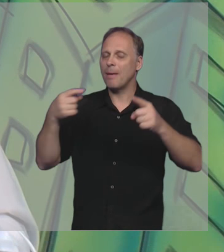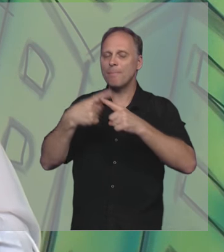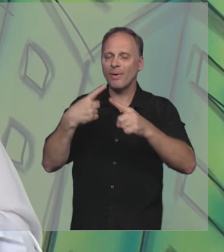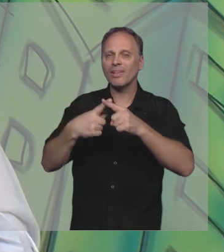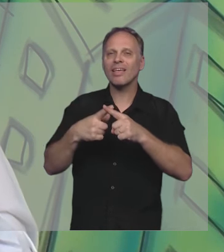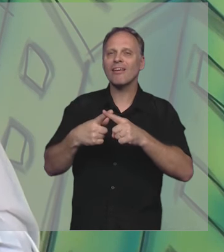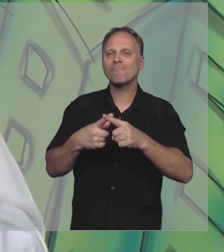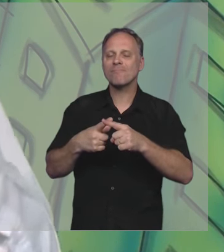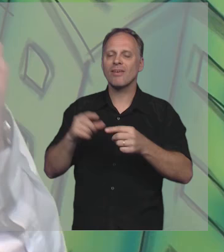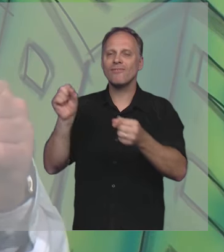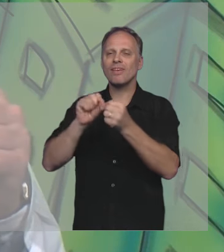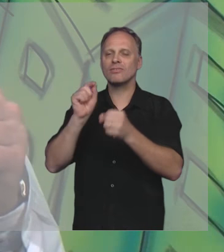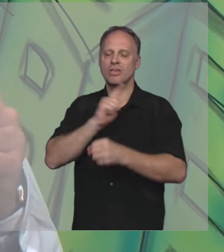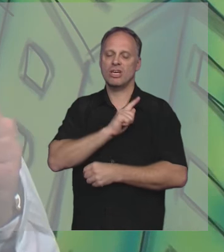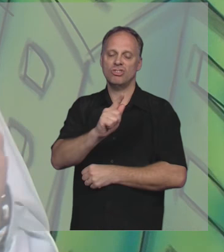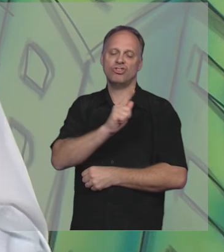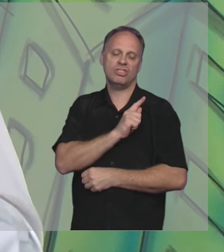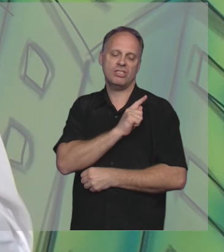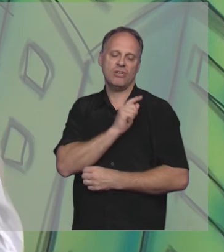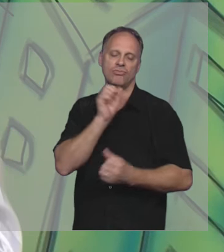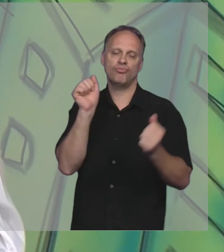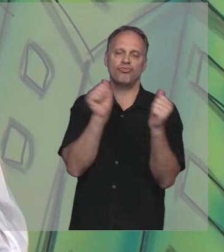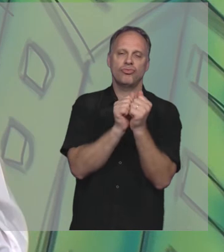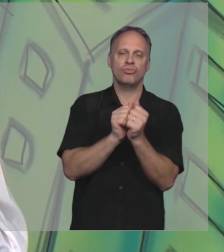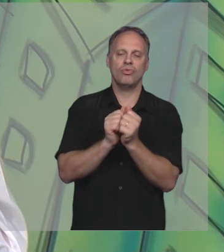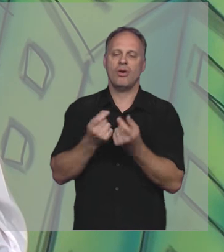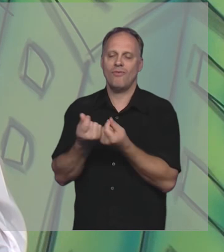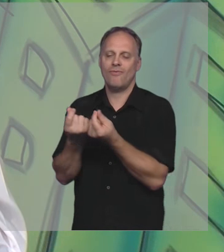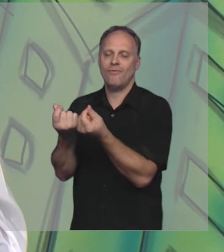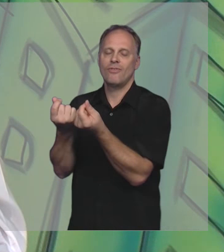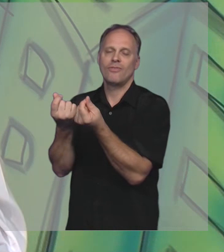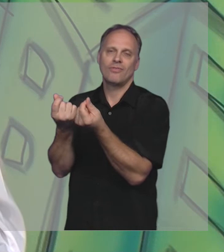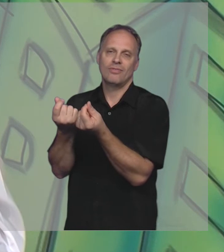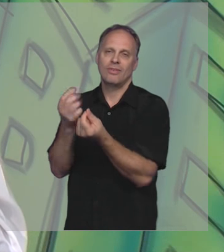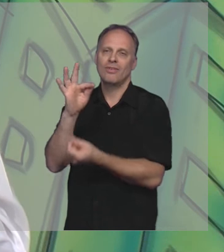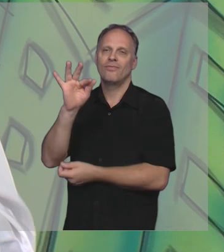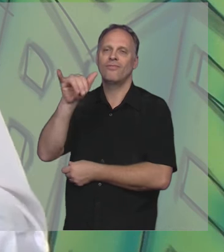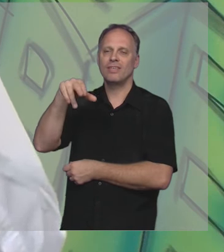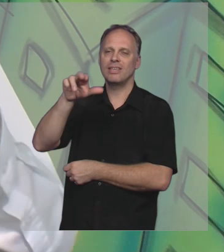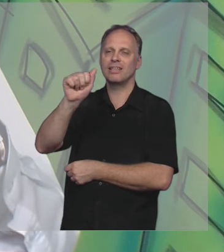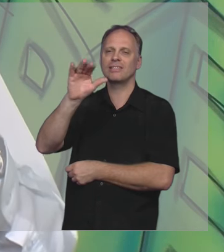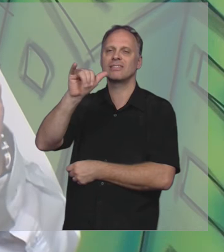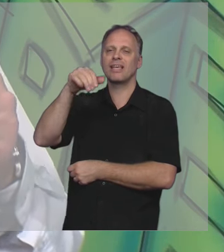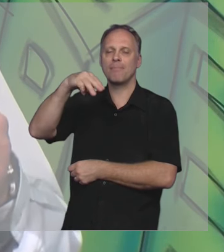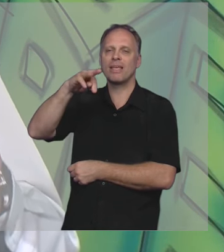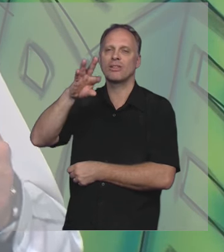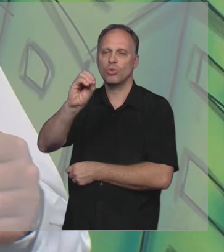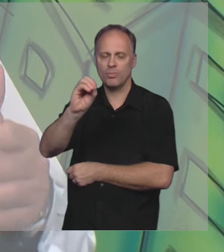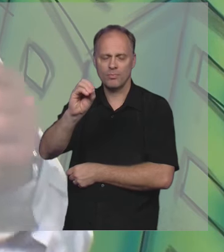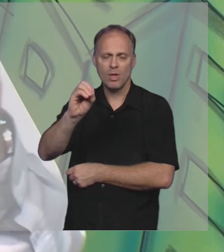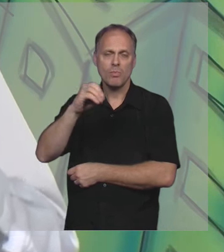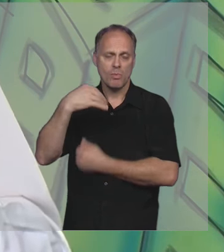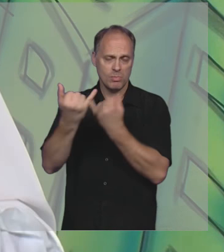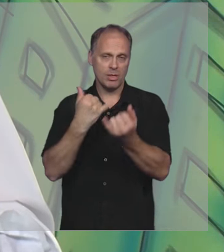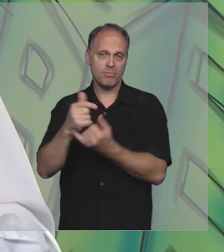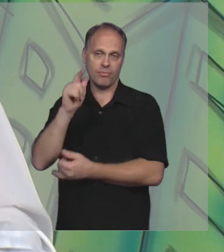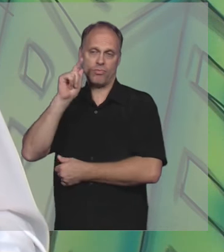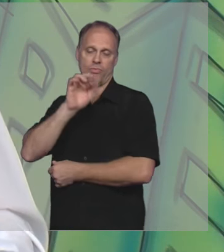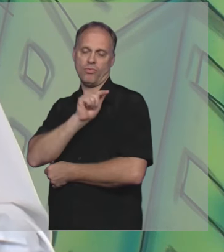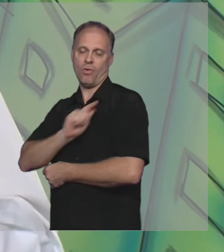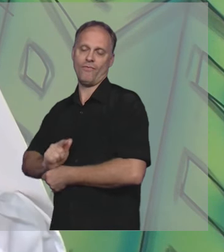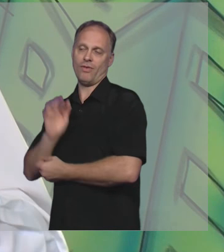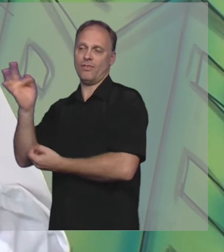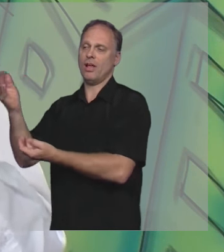colocação porque ele jogou a gestão junto ao financiamento. Então, por exemplo, quando tu recebe um valor do